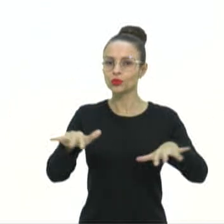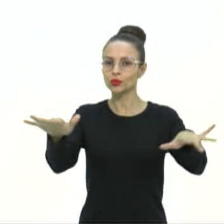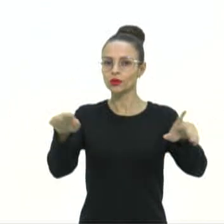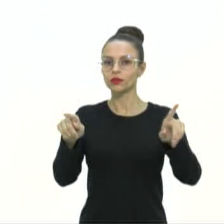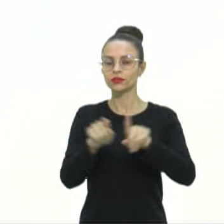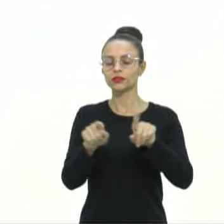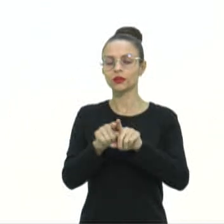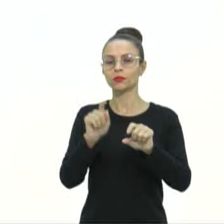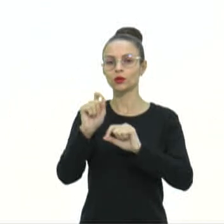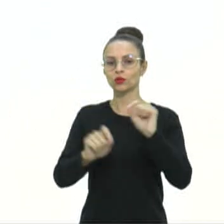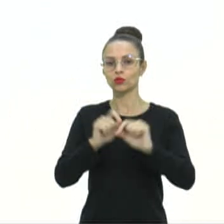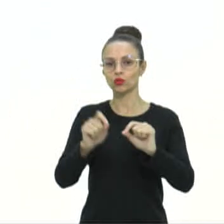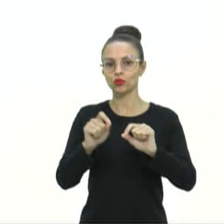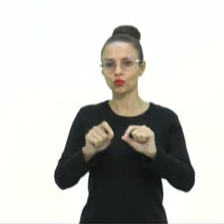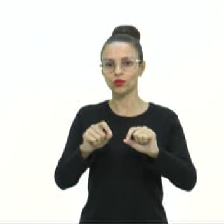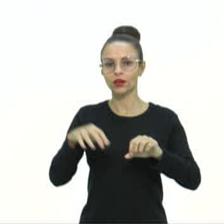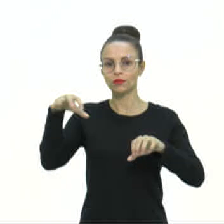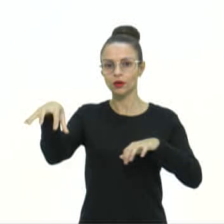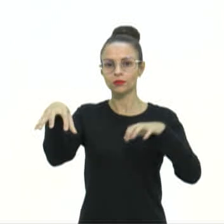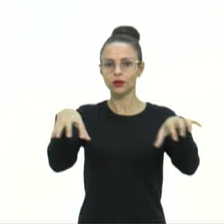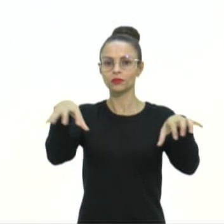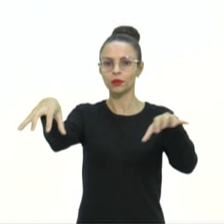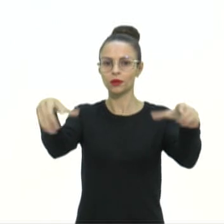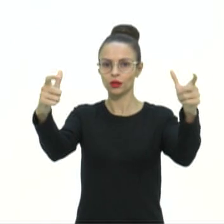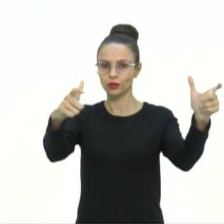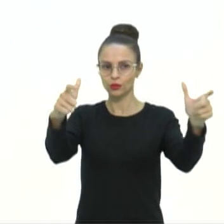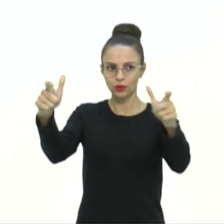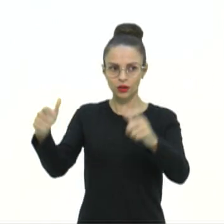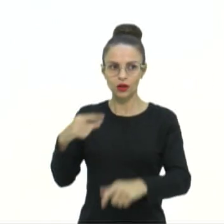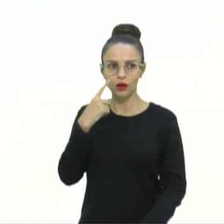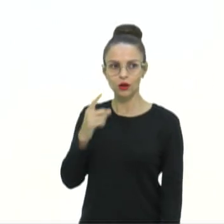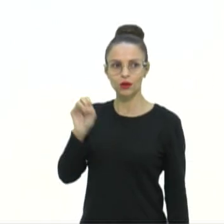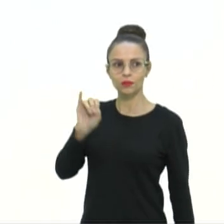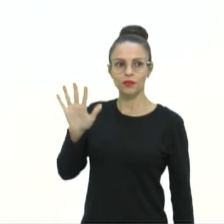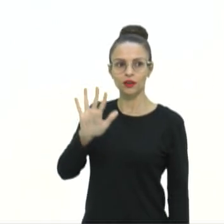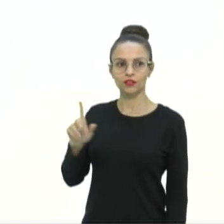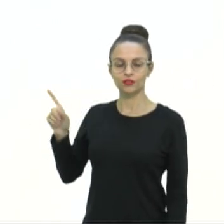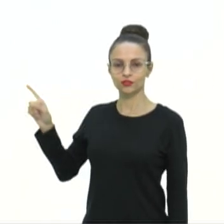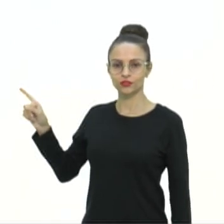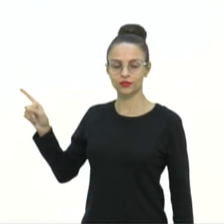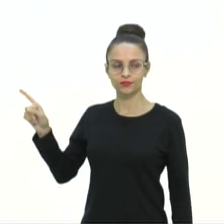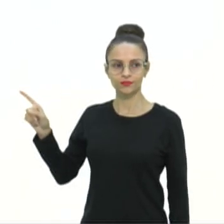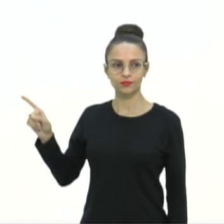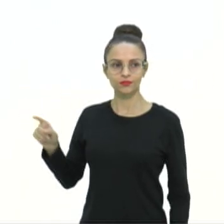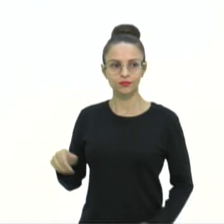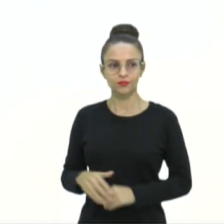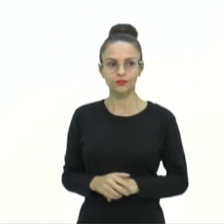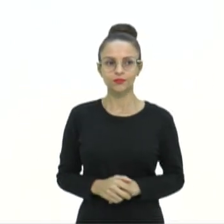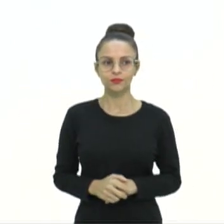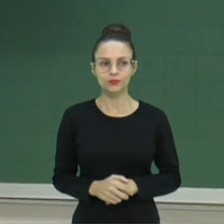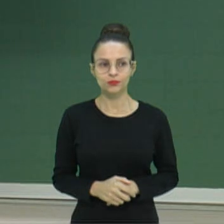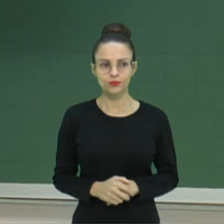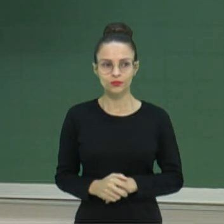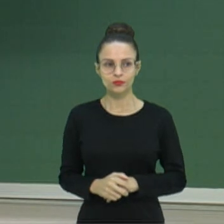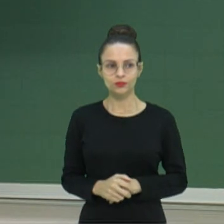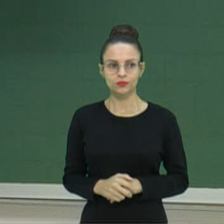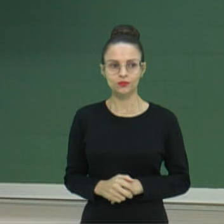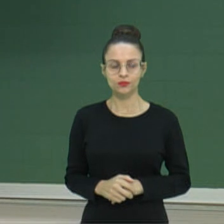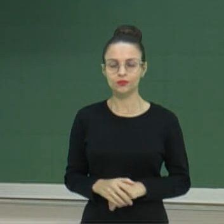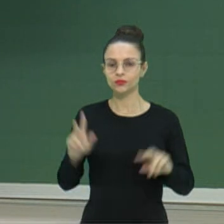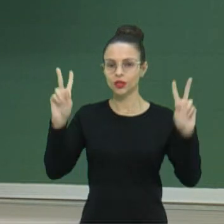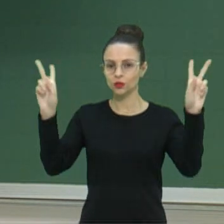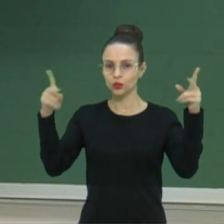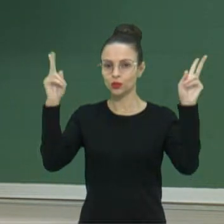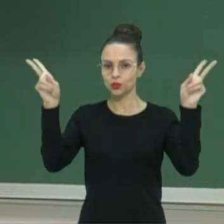para abastecer células a combustível. Então, nós temos essa imagem aqui, né? Então, você tem aqui a